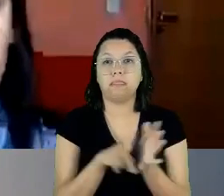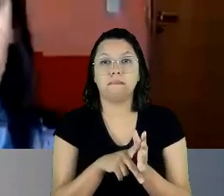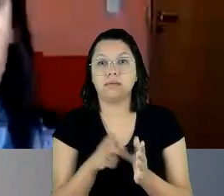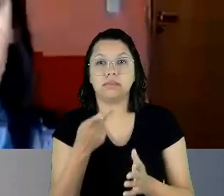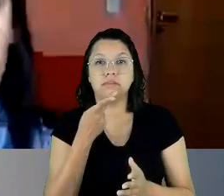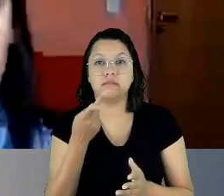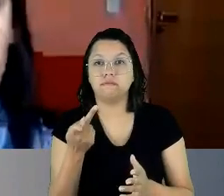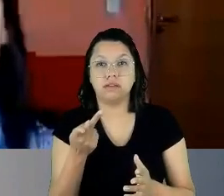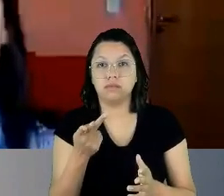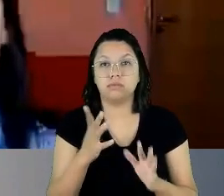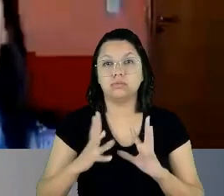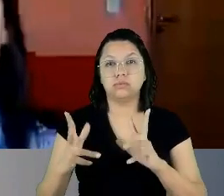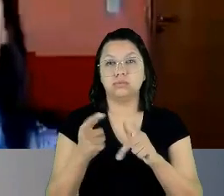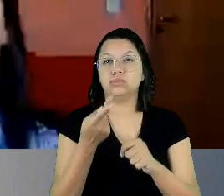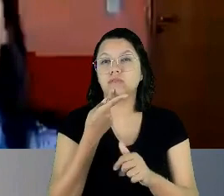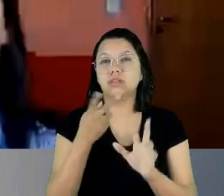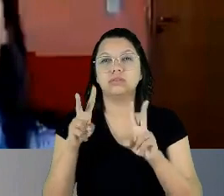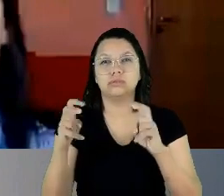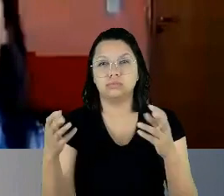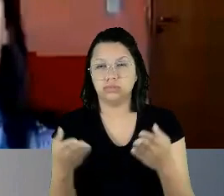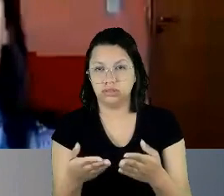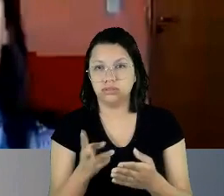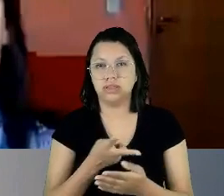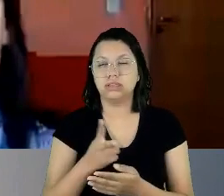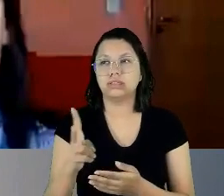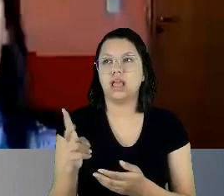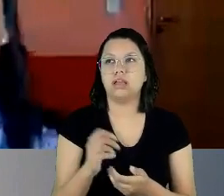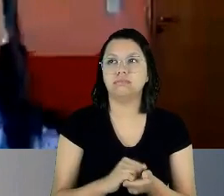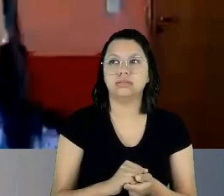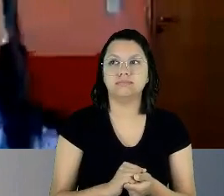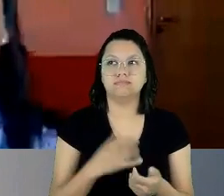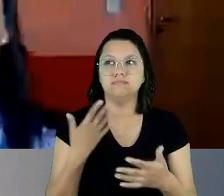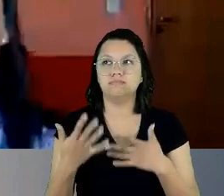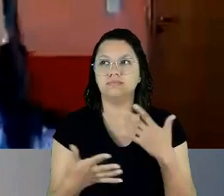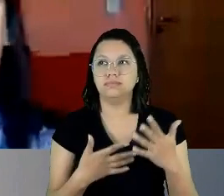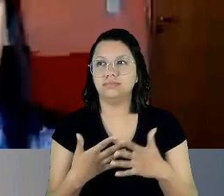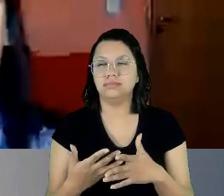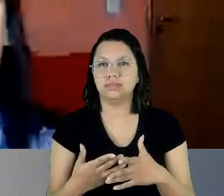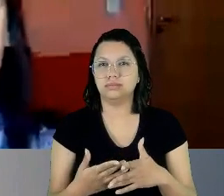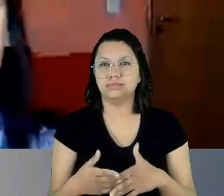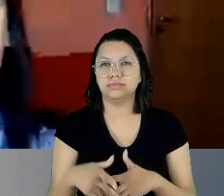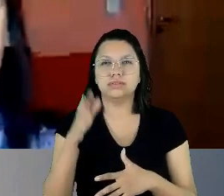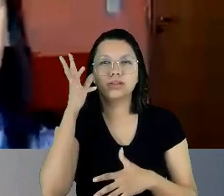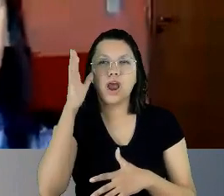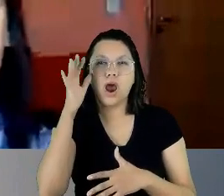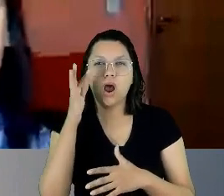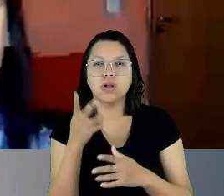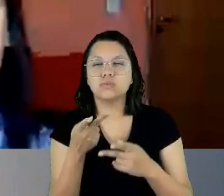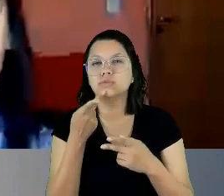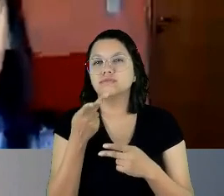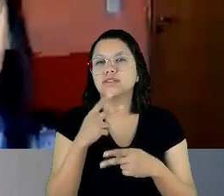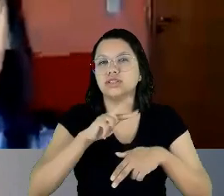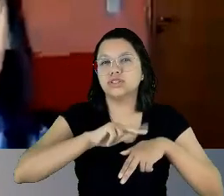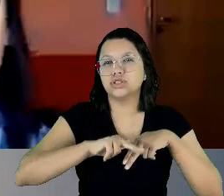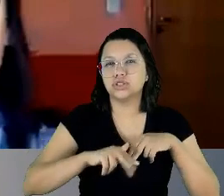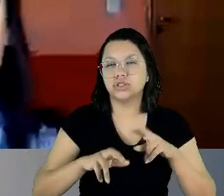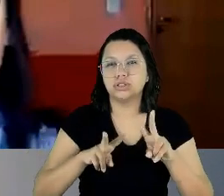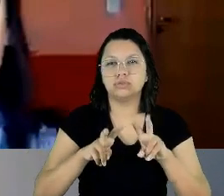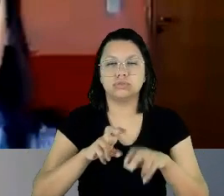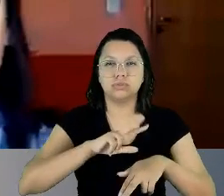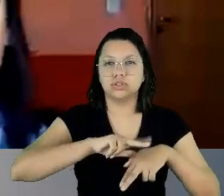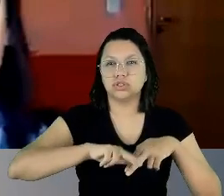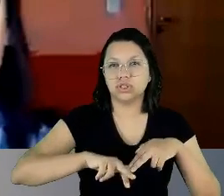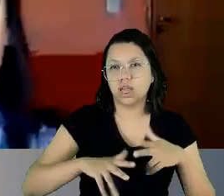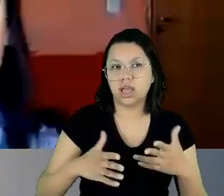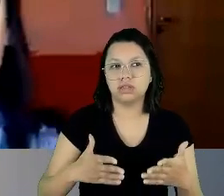de que todo mundo falou sobre isso, né? É sempre muito curioso como quando a gente fala do gênero, sobre questões